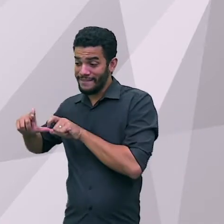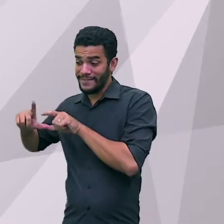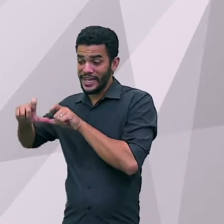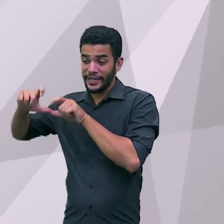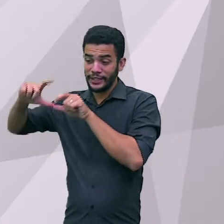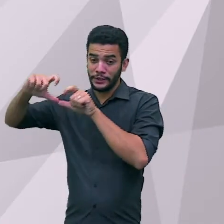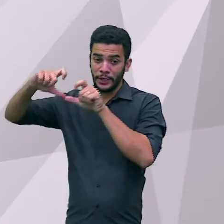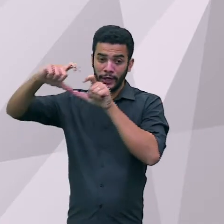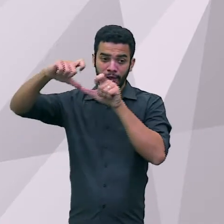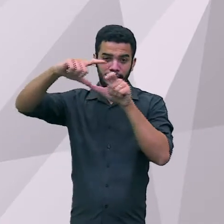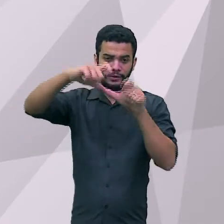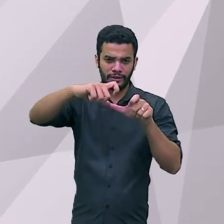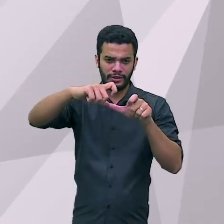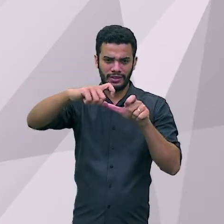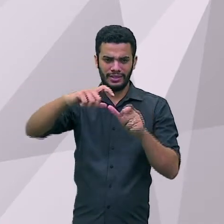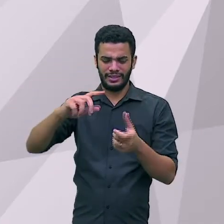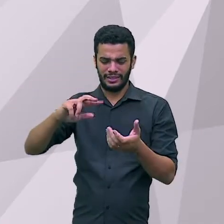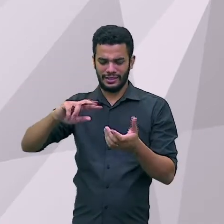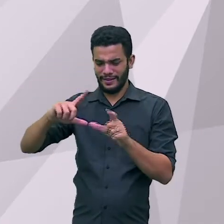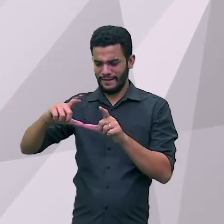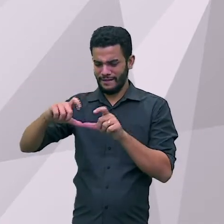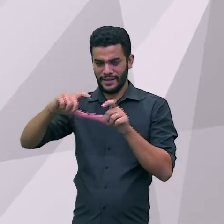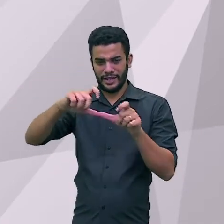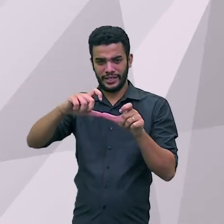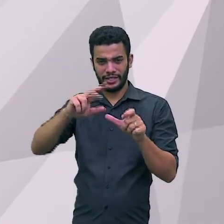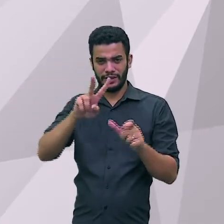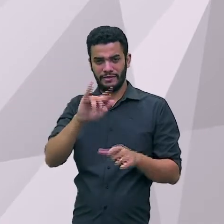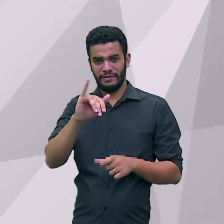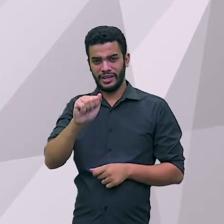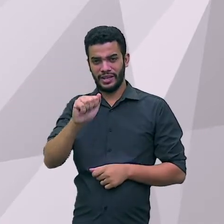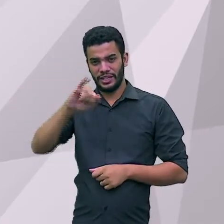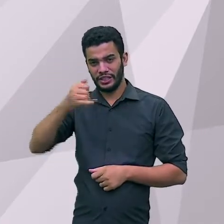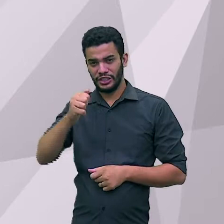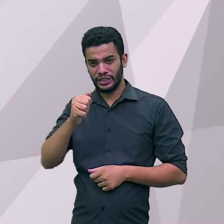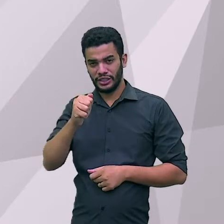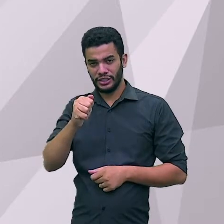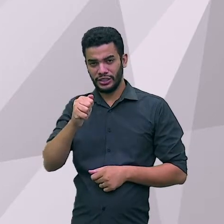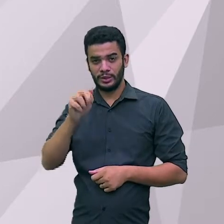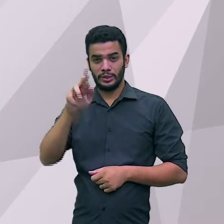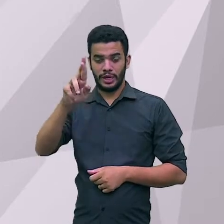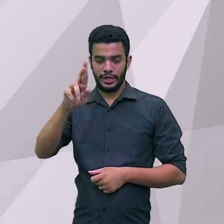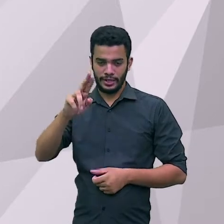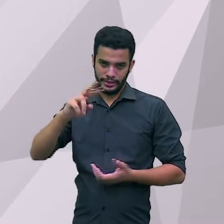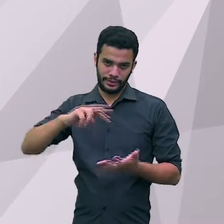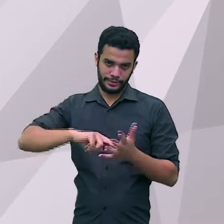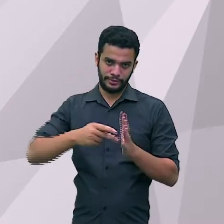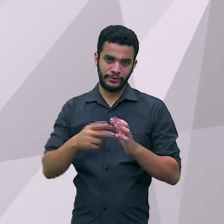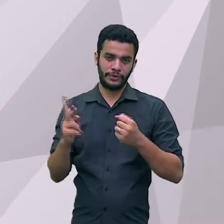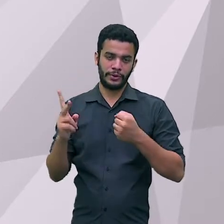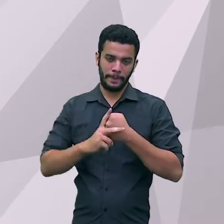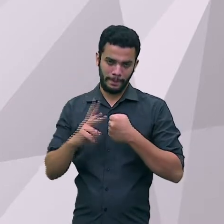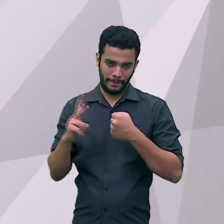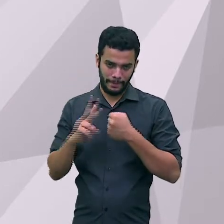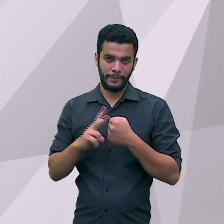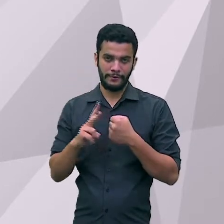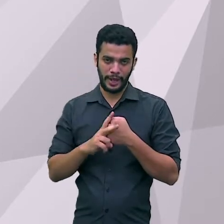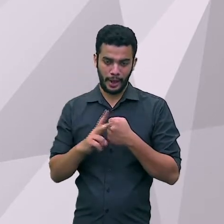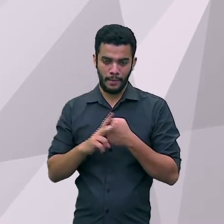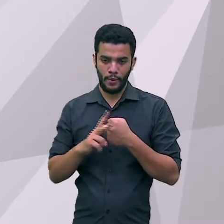A ação. Indica uma ação. E que ação é essa? A ação de viajar. Se